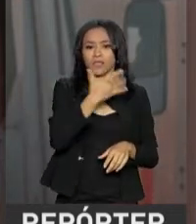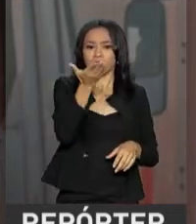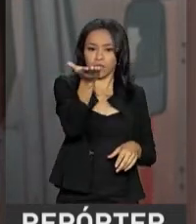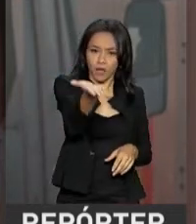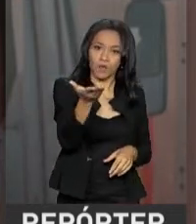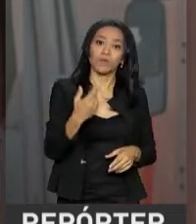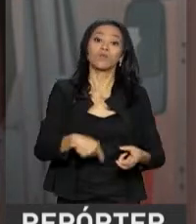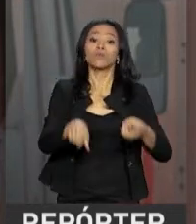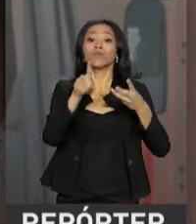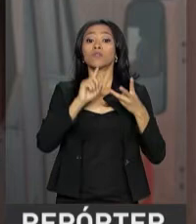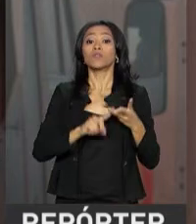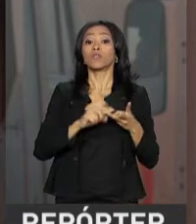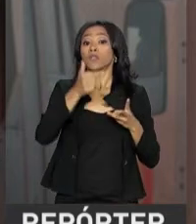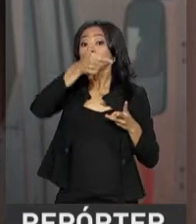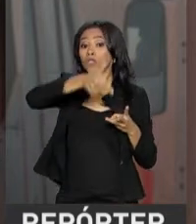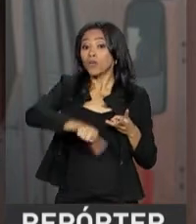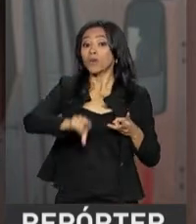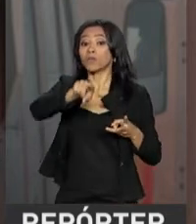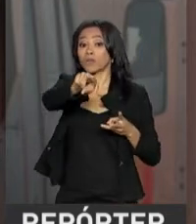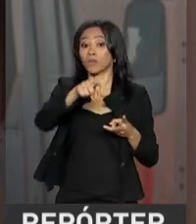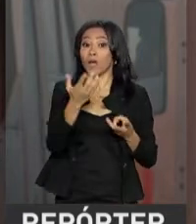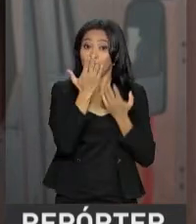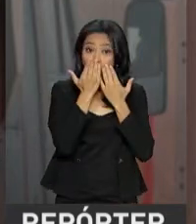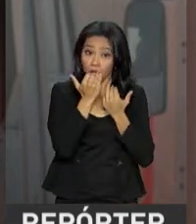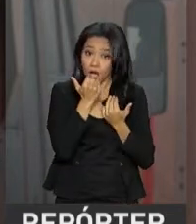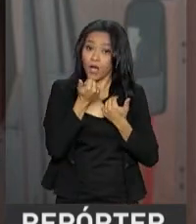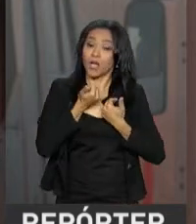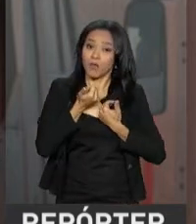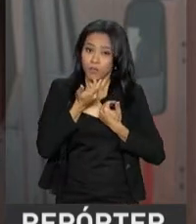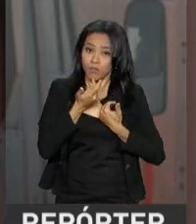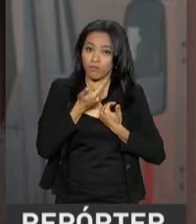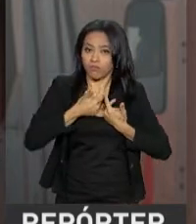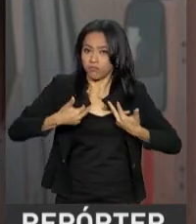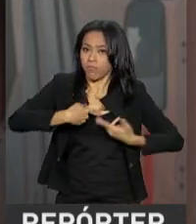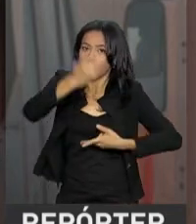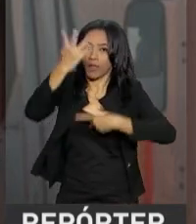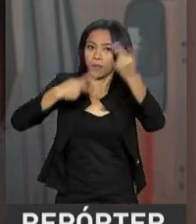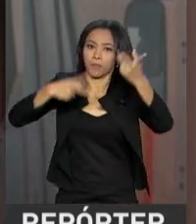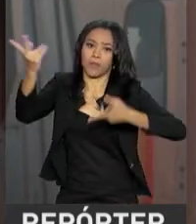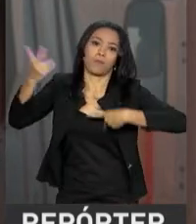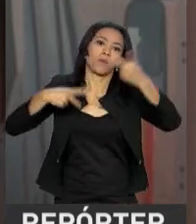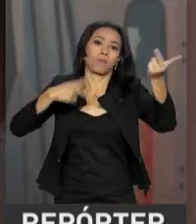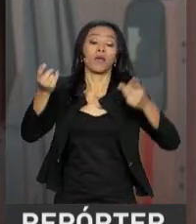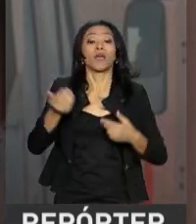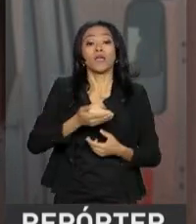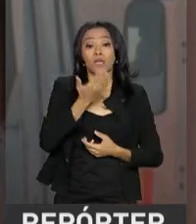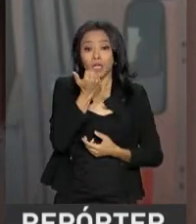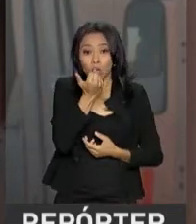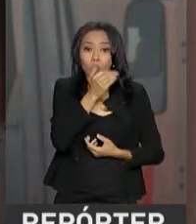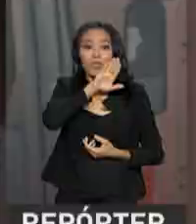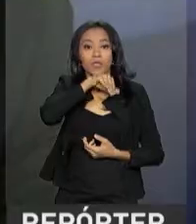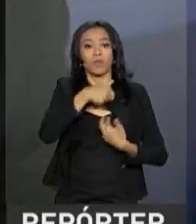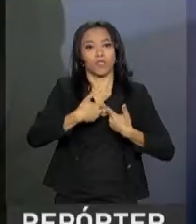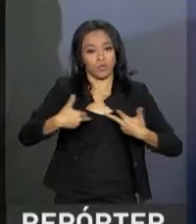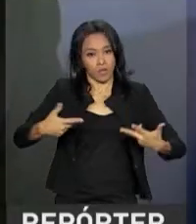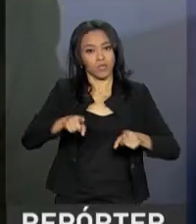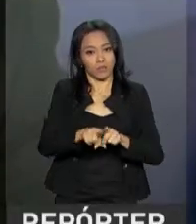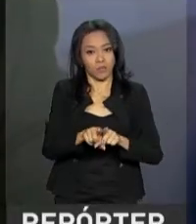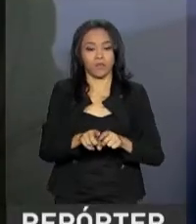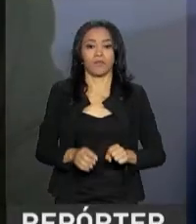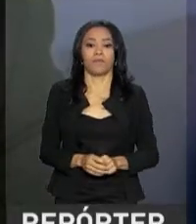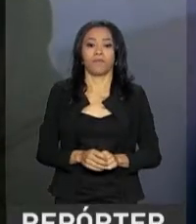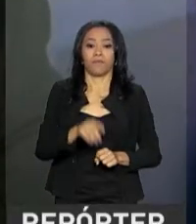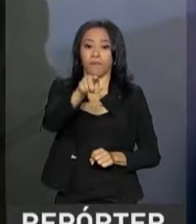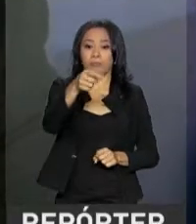para o nordeste e o restabelecimento do fluxo de alimentos para a população e rações para os animais confinados primeiro